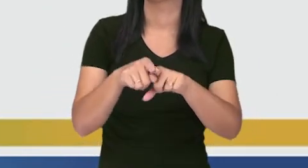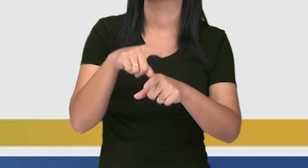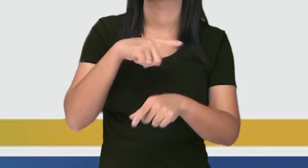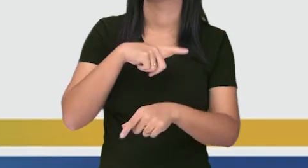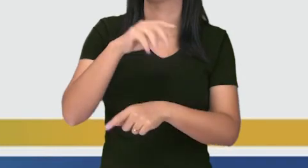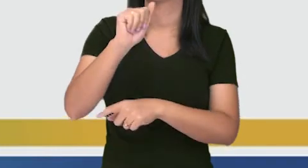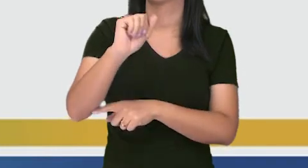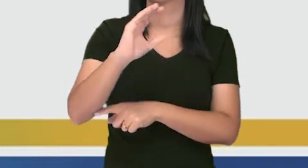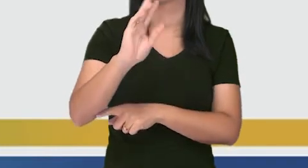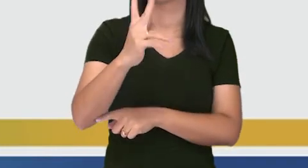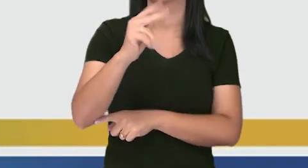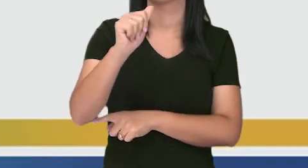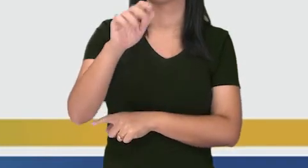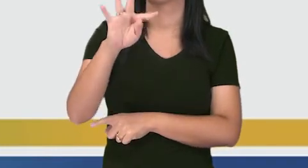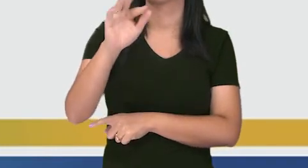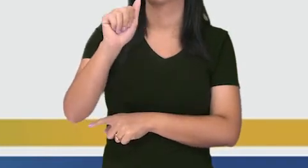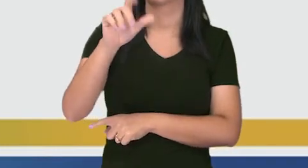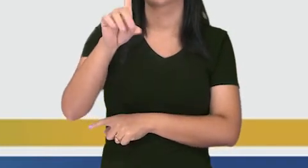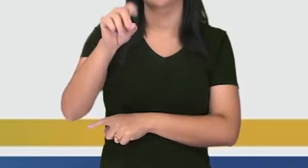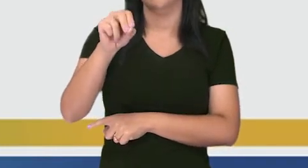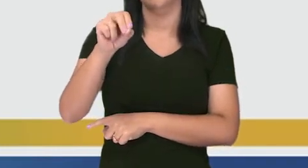é um achatado